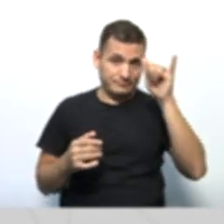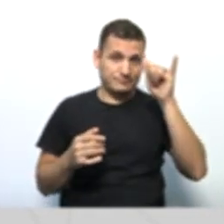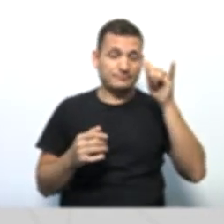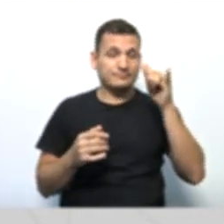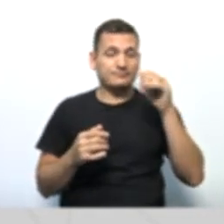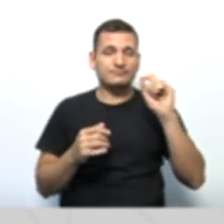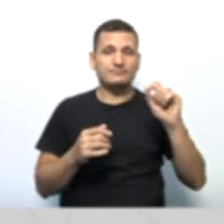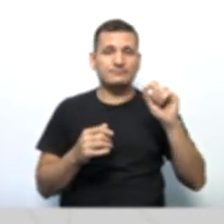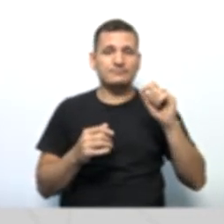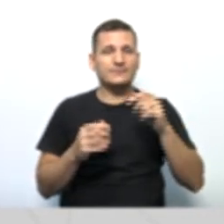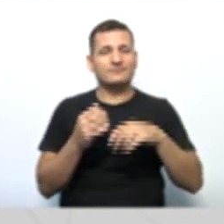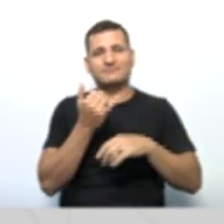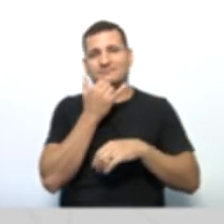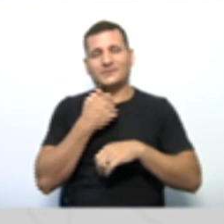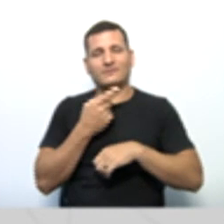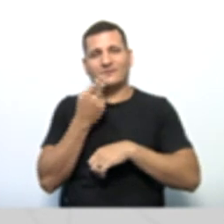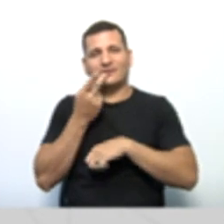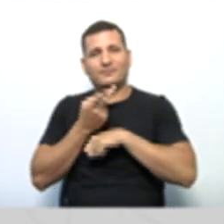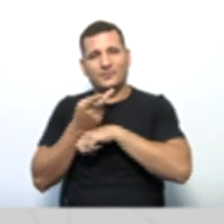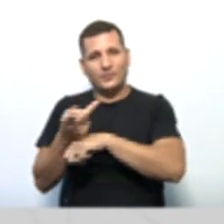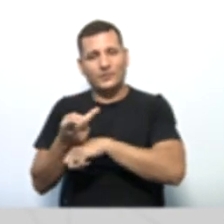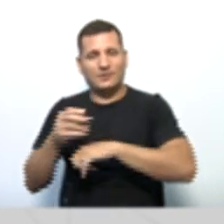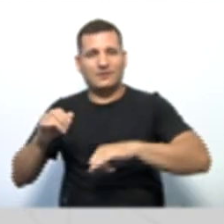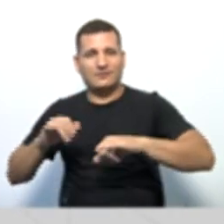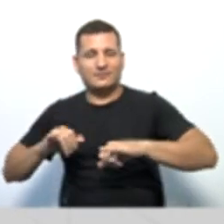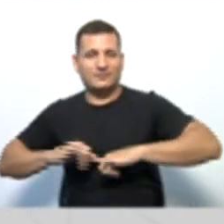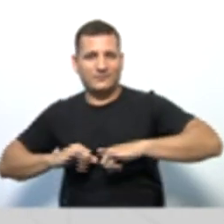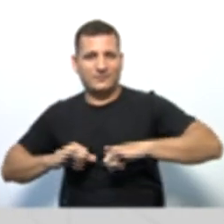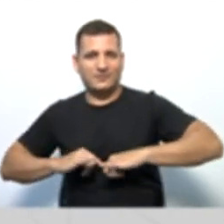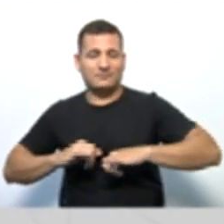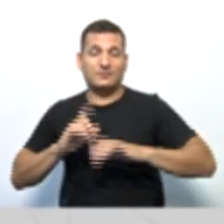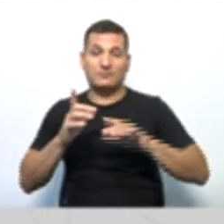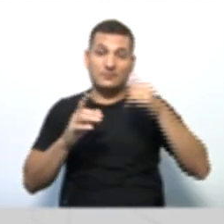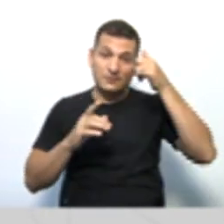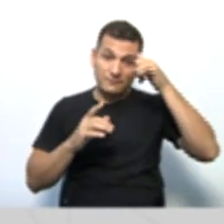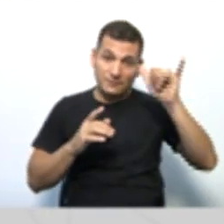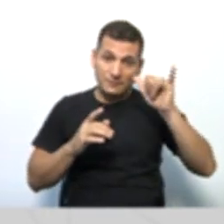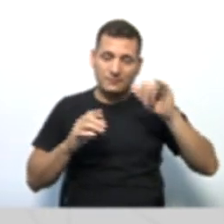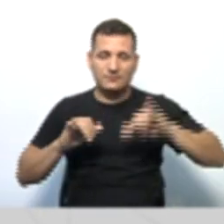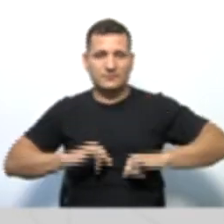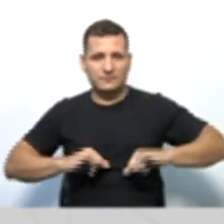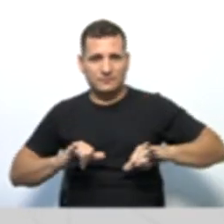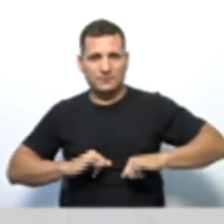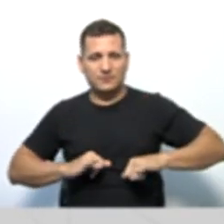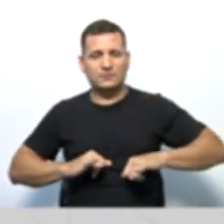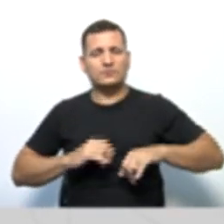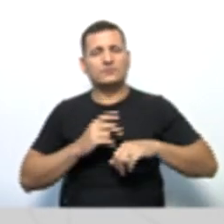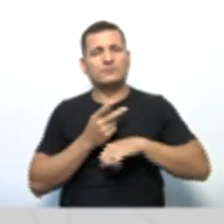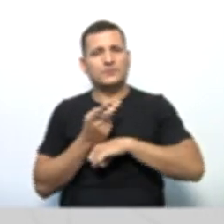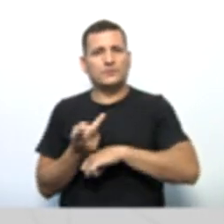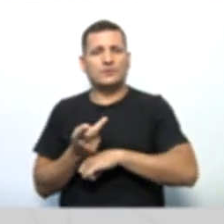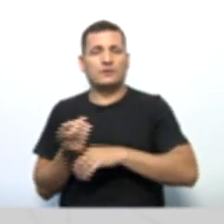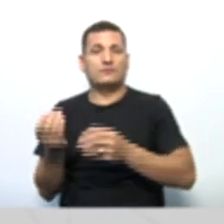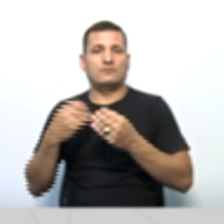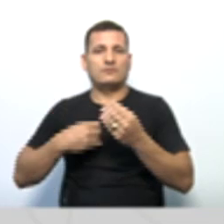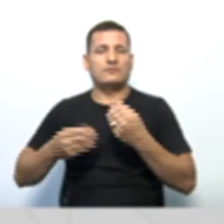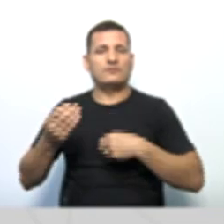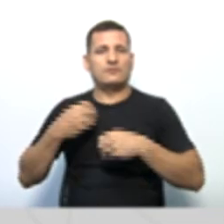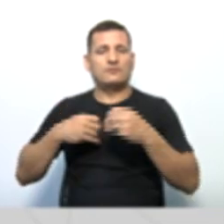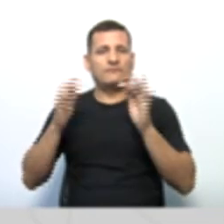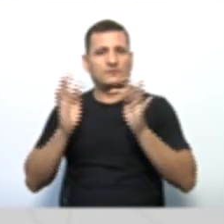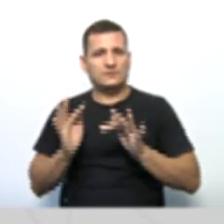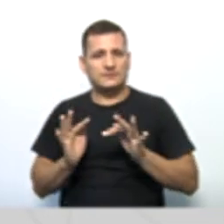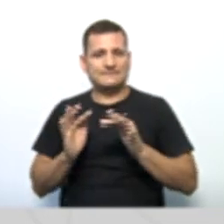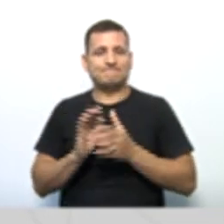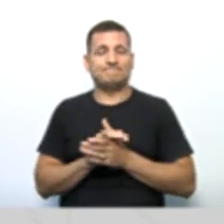Procurar o que causa dor é isso. Evitar o que causa dor e procurar o que causa felicidade. Na ética kantiana